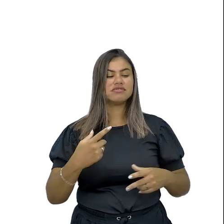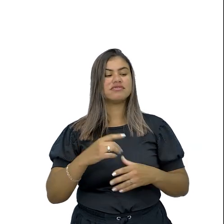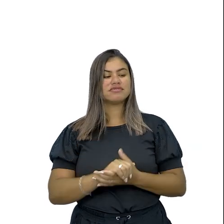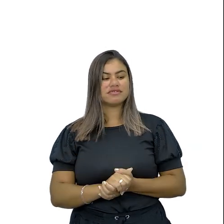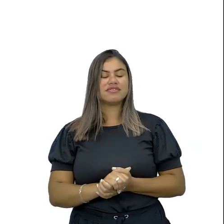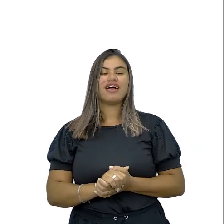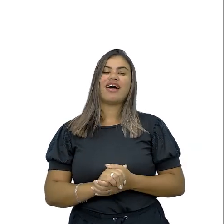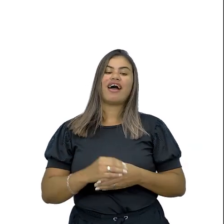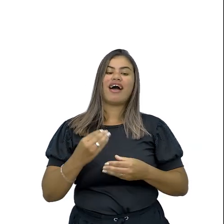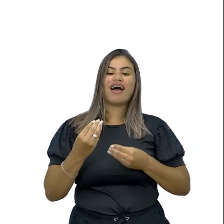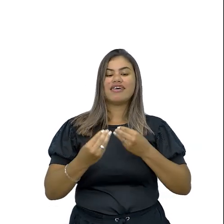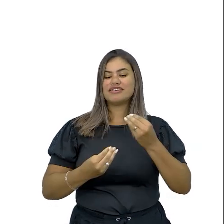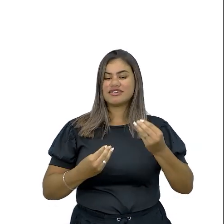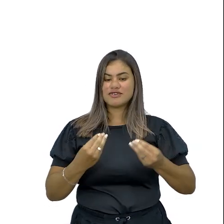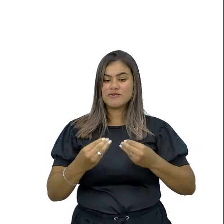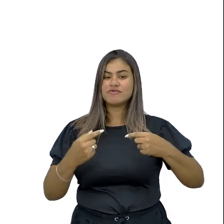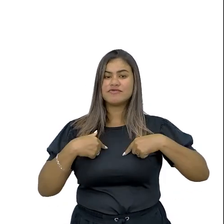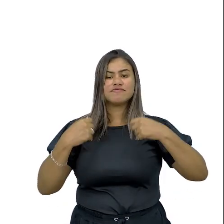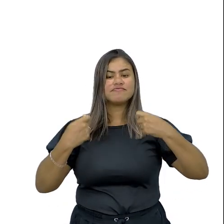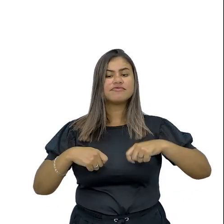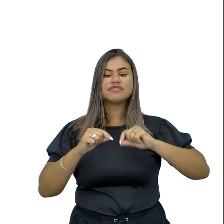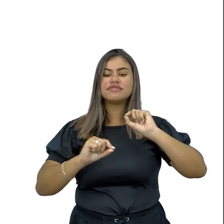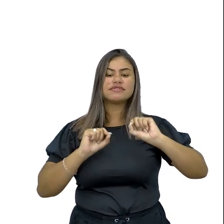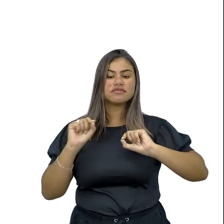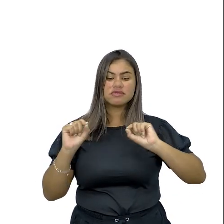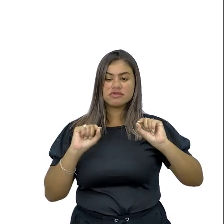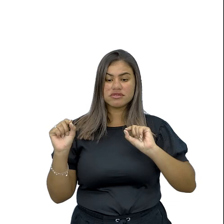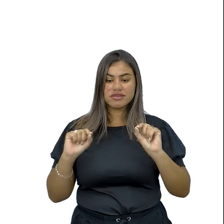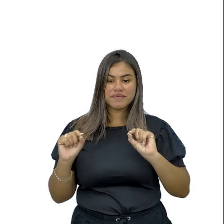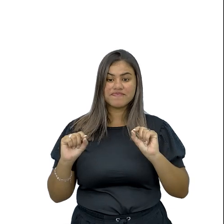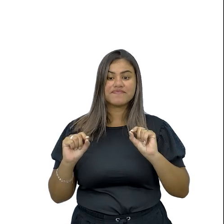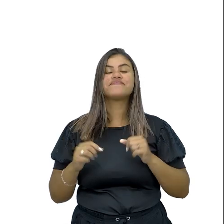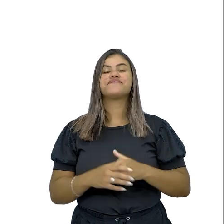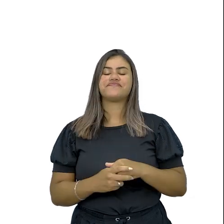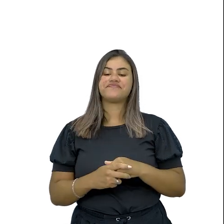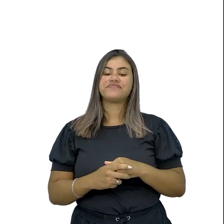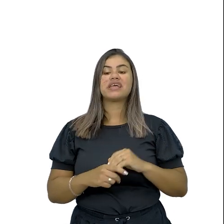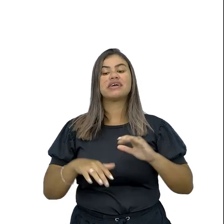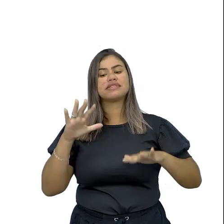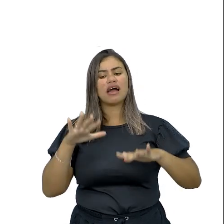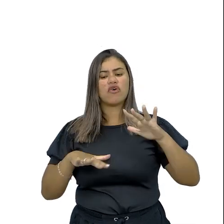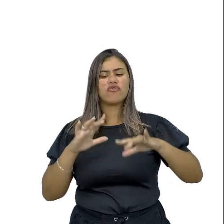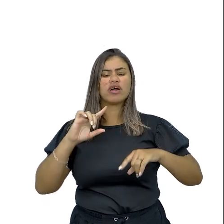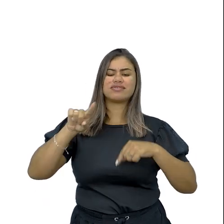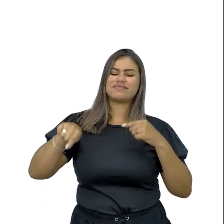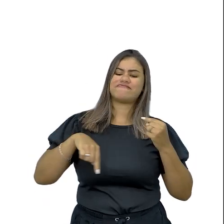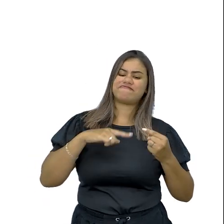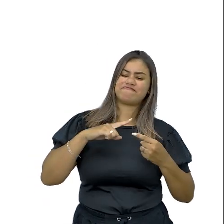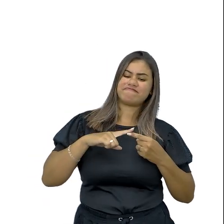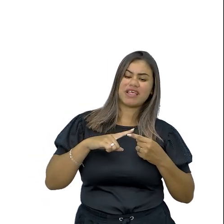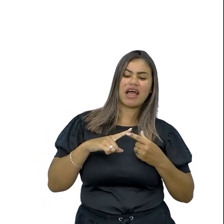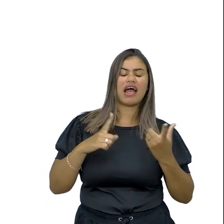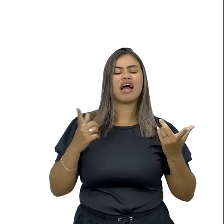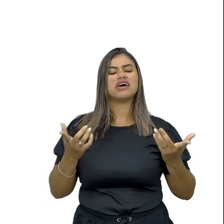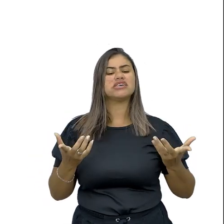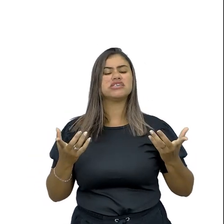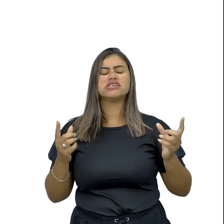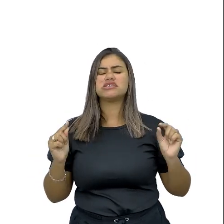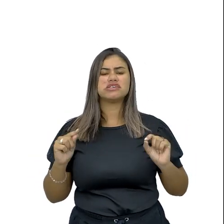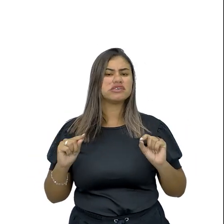artefatos? O que eu preciso ter? Será que não? É uma questão de intencionalidade? O